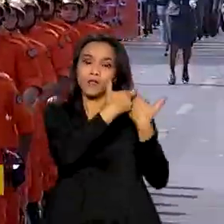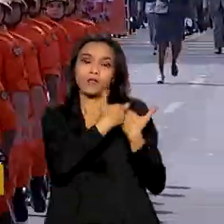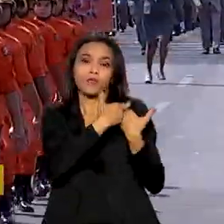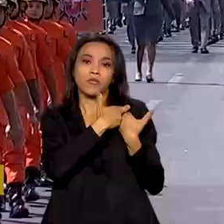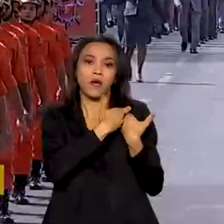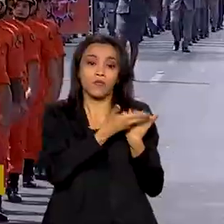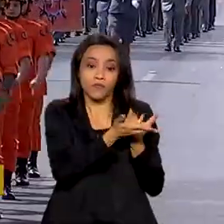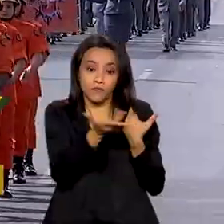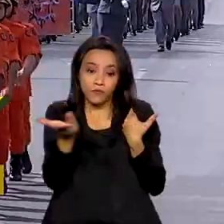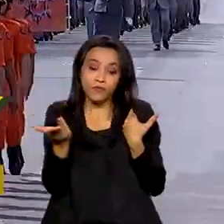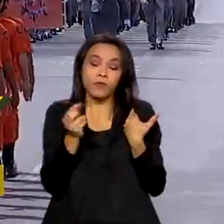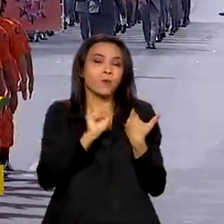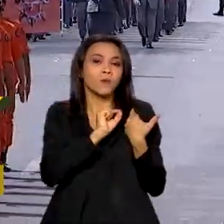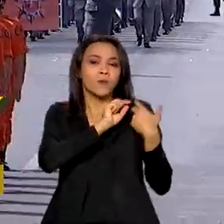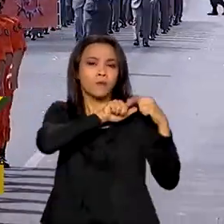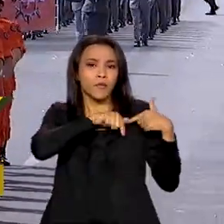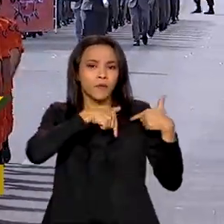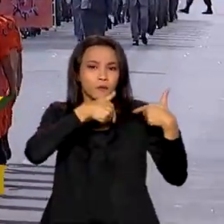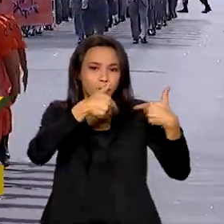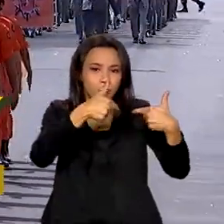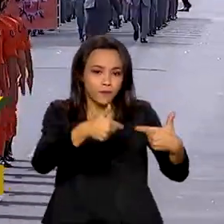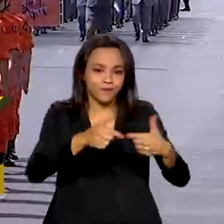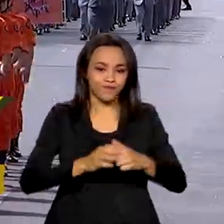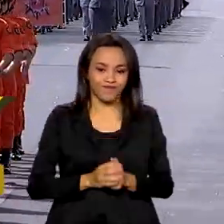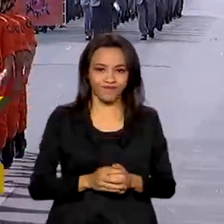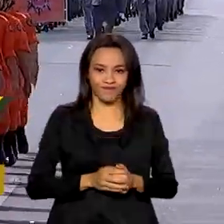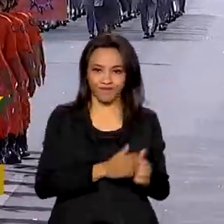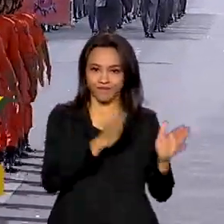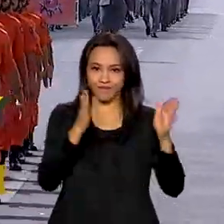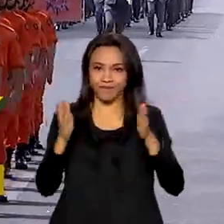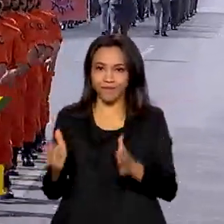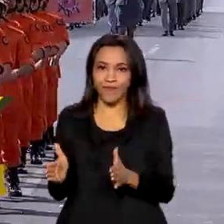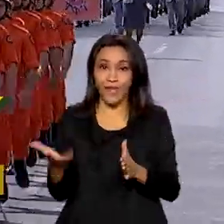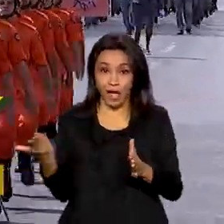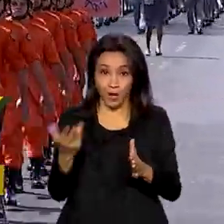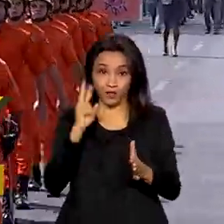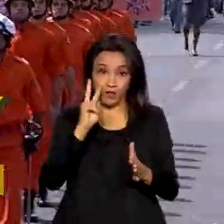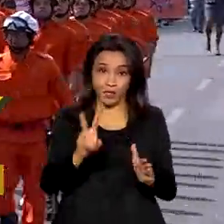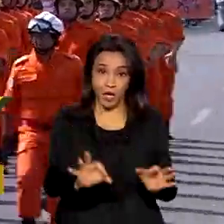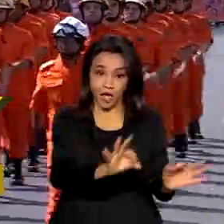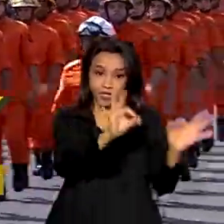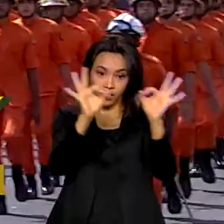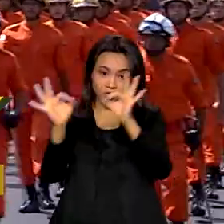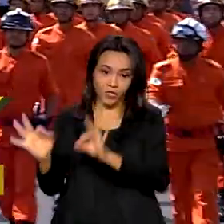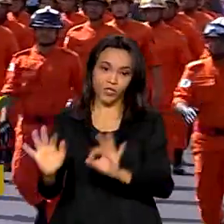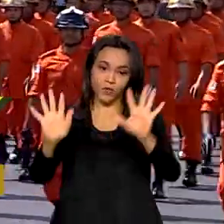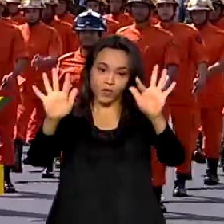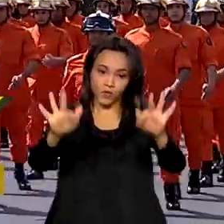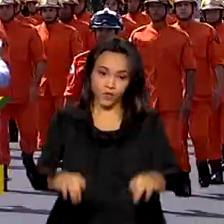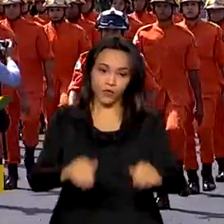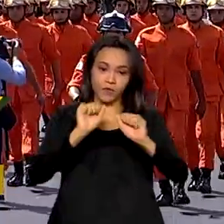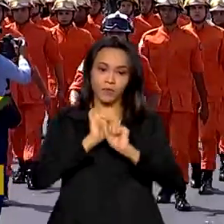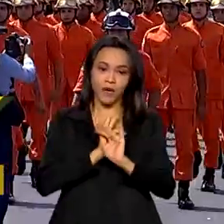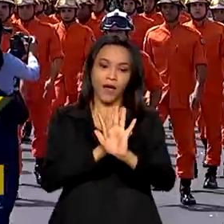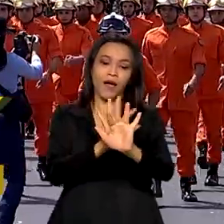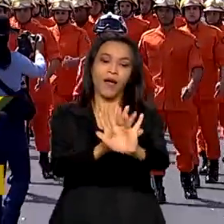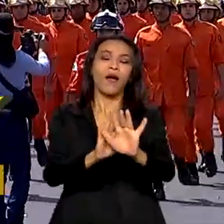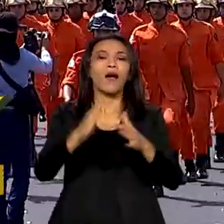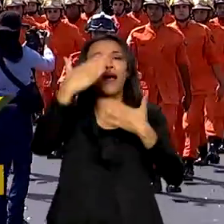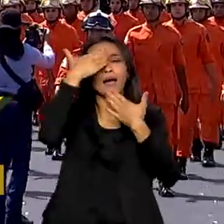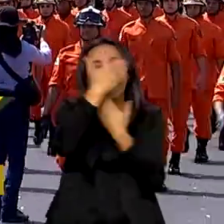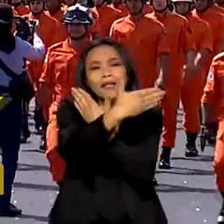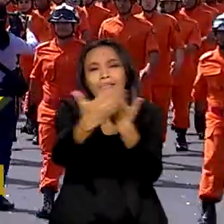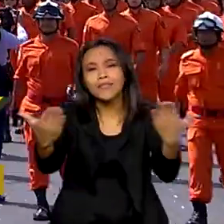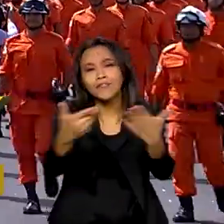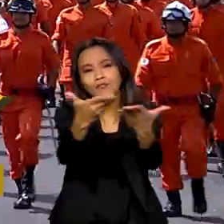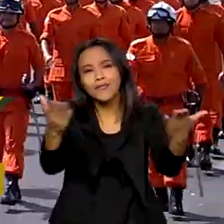responsável pelas atividades de prevenção. Olha, enquanto a gente acompanha aí o desfile, esse finalzinho do desfile, a gente quer agradecer a audiência de todos